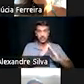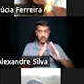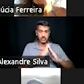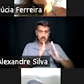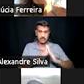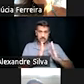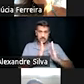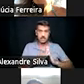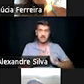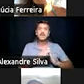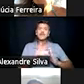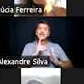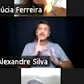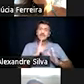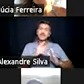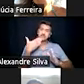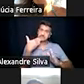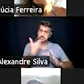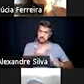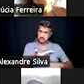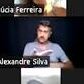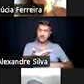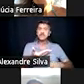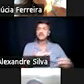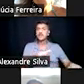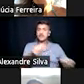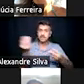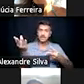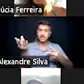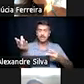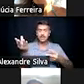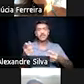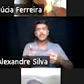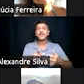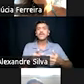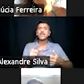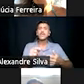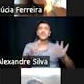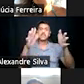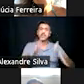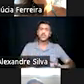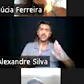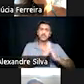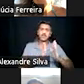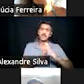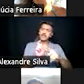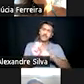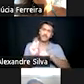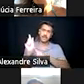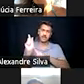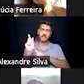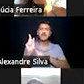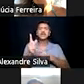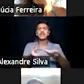uma requisição feita ao Estado brasileiro e ele conceder essa requisição, eles fazem a demolição da tua casa, botam você para fora,